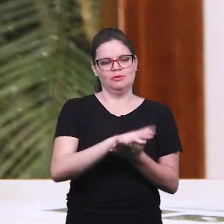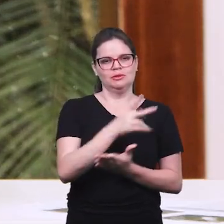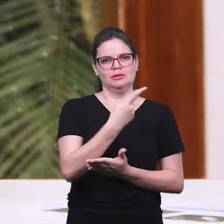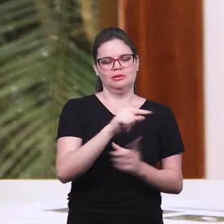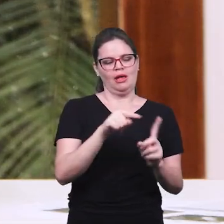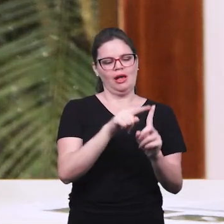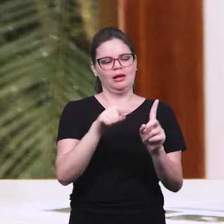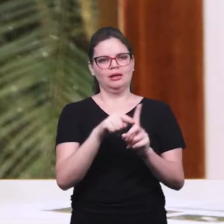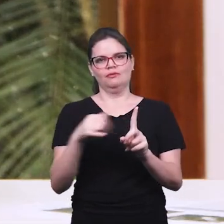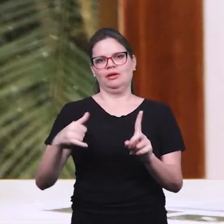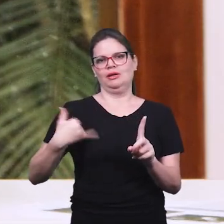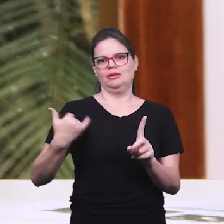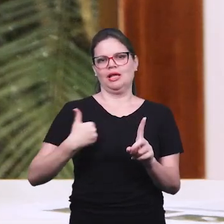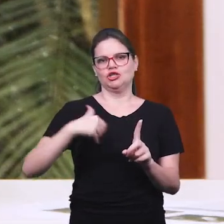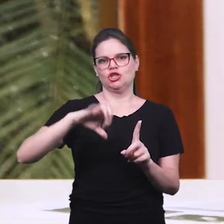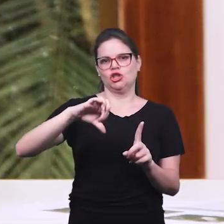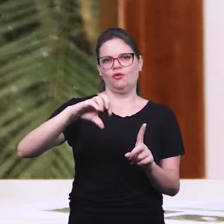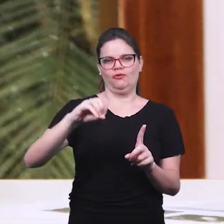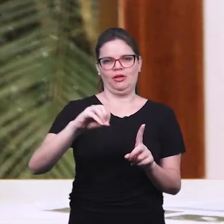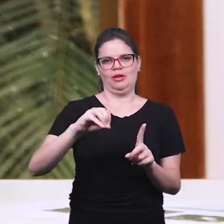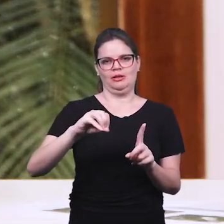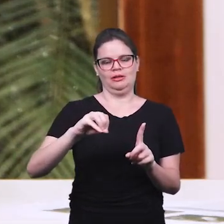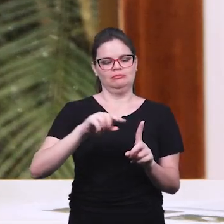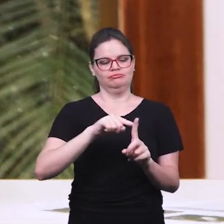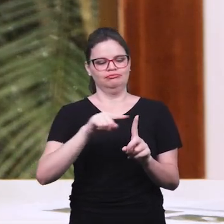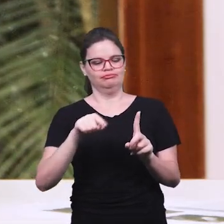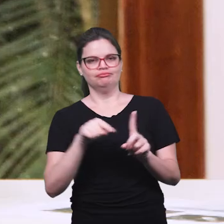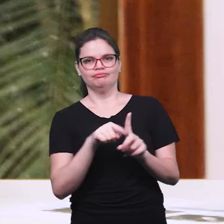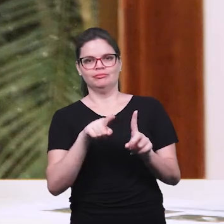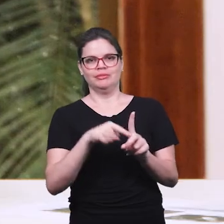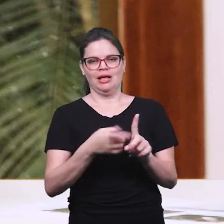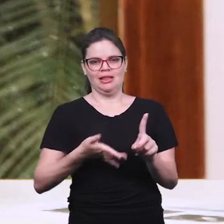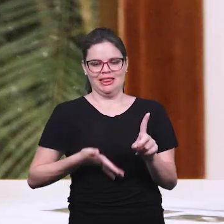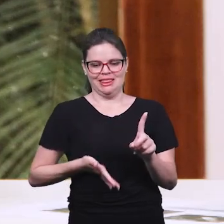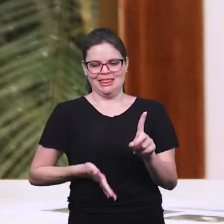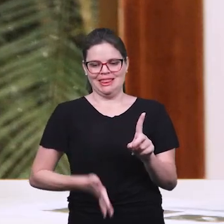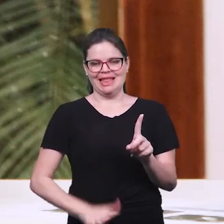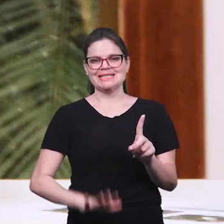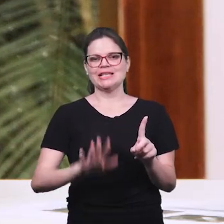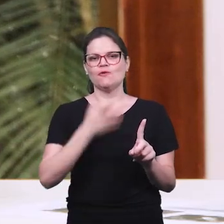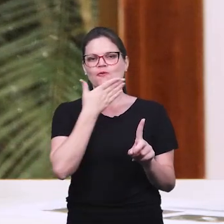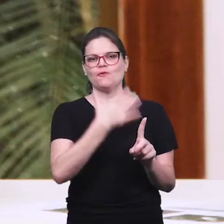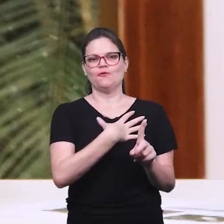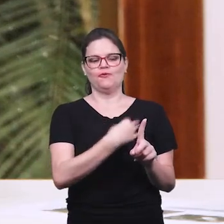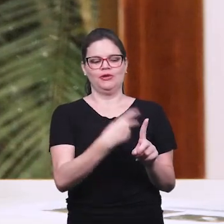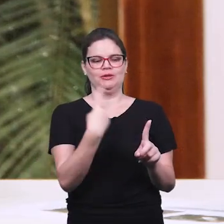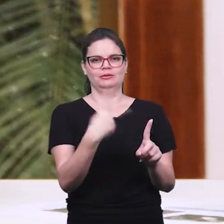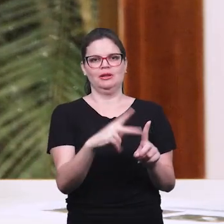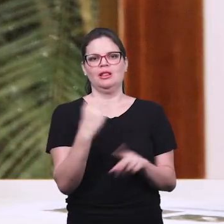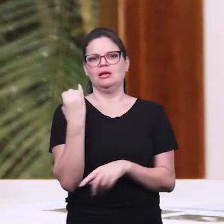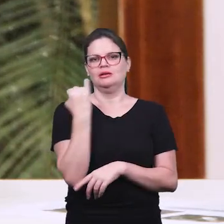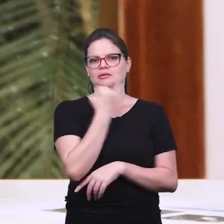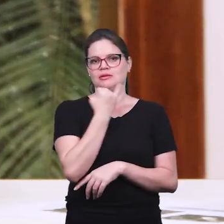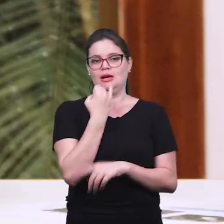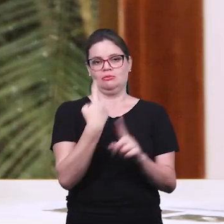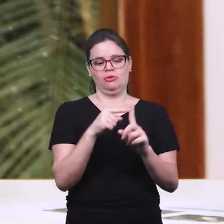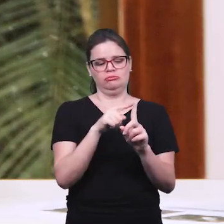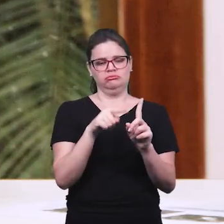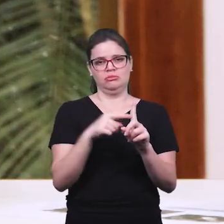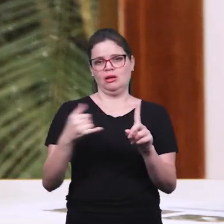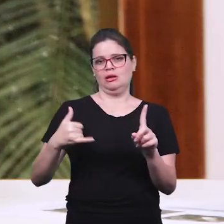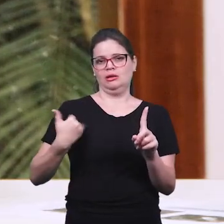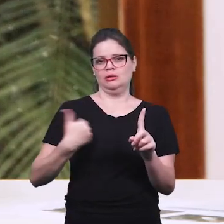Quando Sara era estéril, 90 anos já tinha passado do tempo que a mulher pudesse gerar, com o